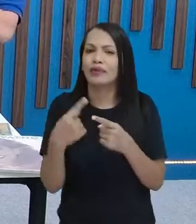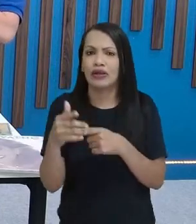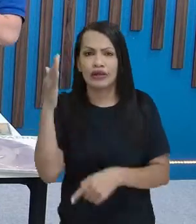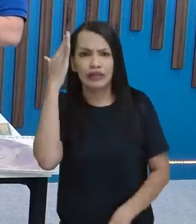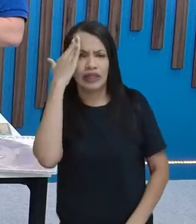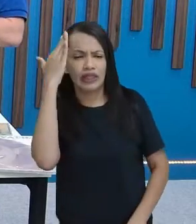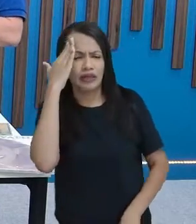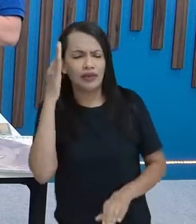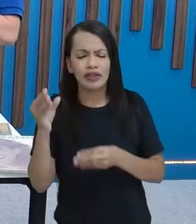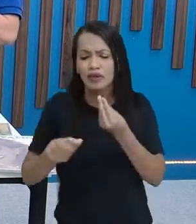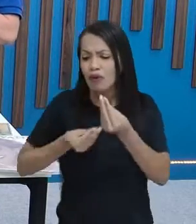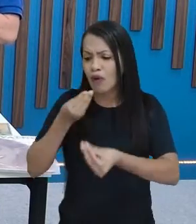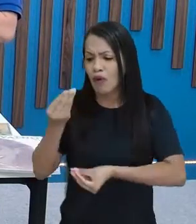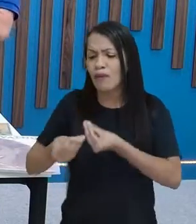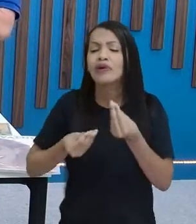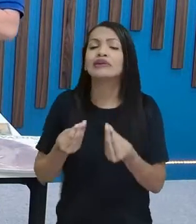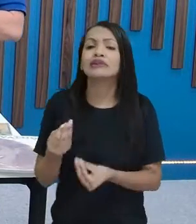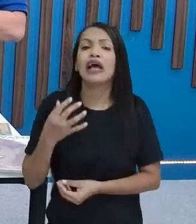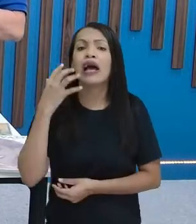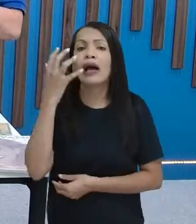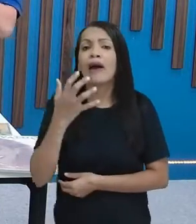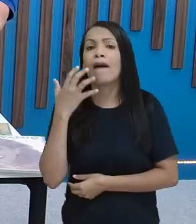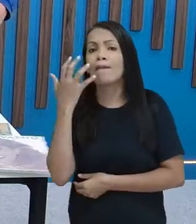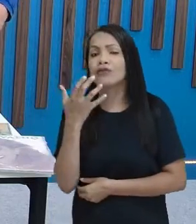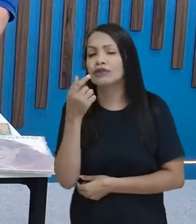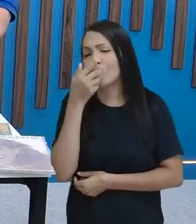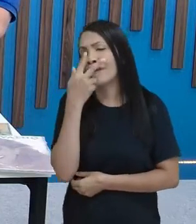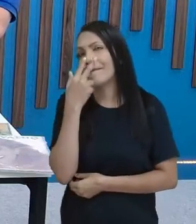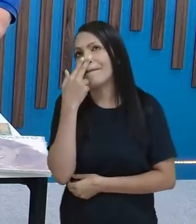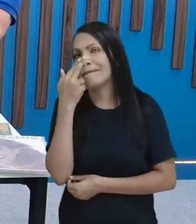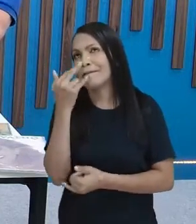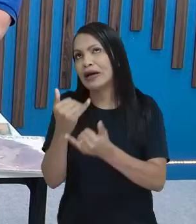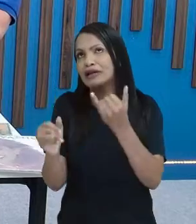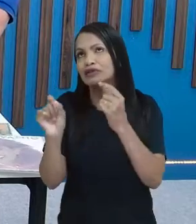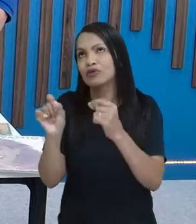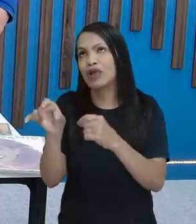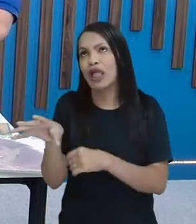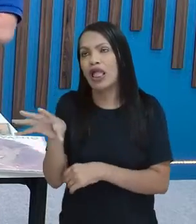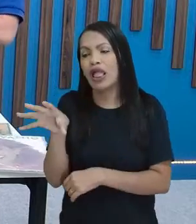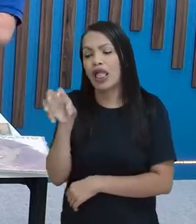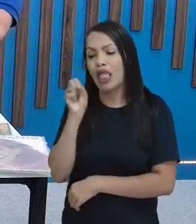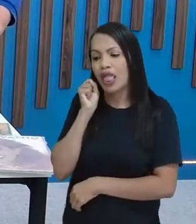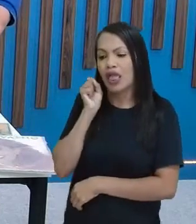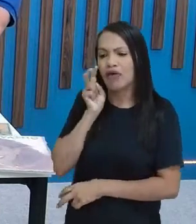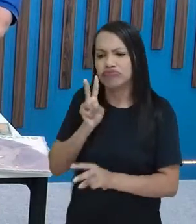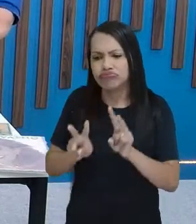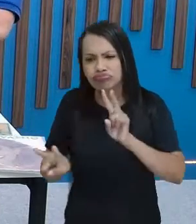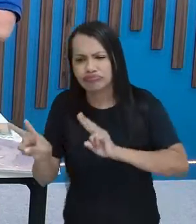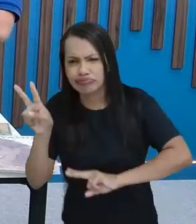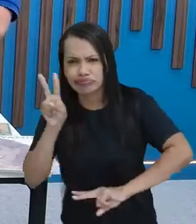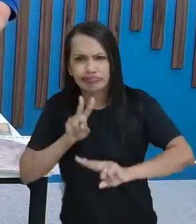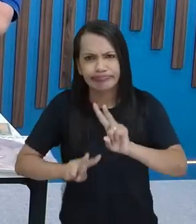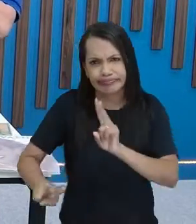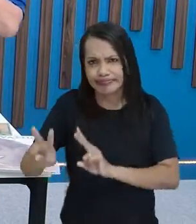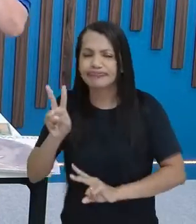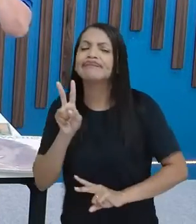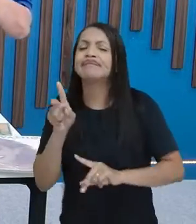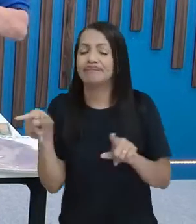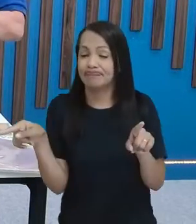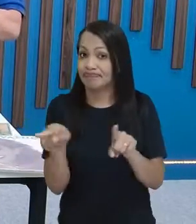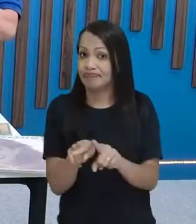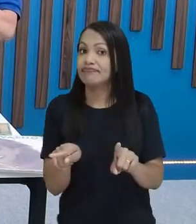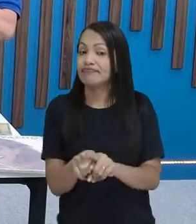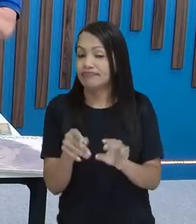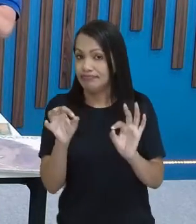música enquanto consumo, tá? Enquanto consumo. comércio. A gente Isso. consome, a gente compra a música. Exatamente. E o gênero foi criado em